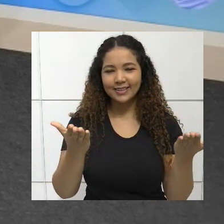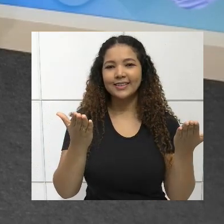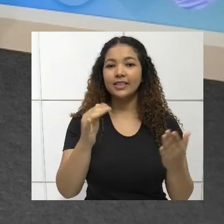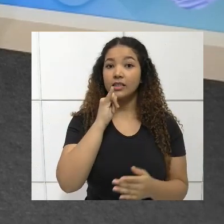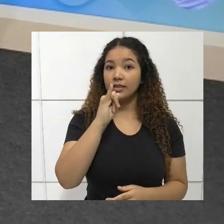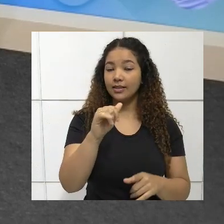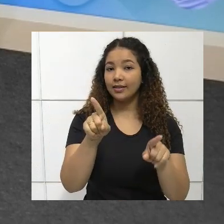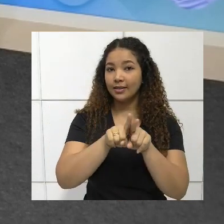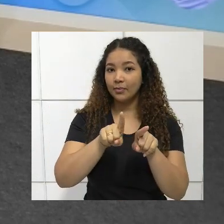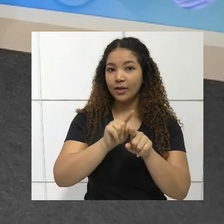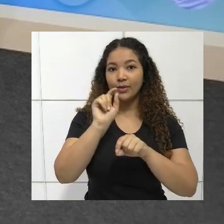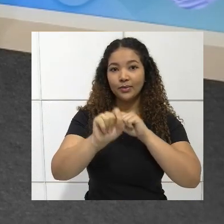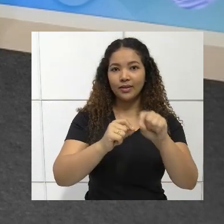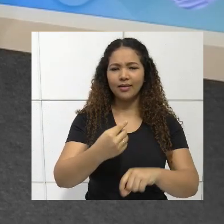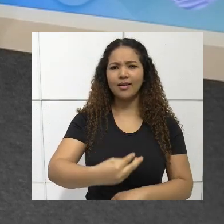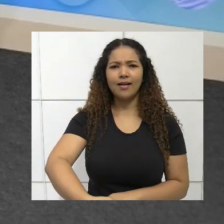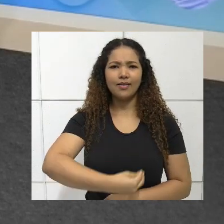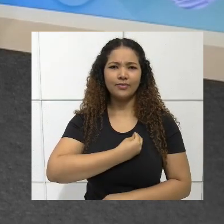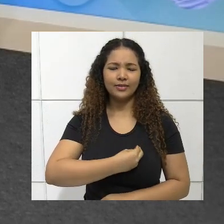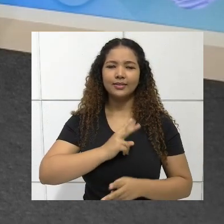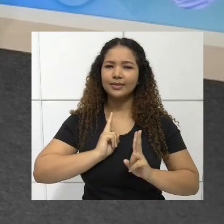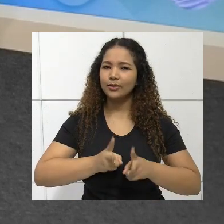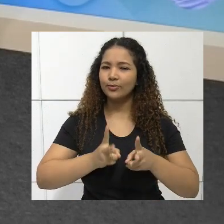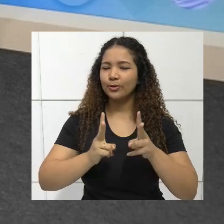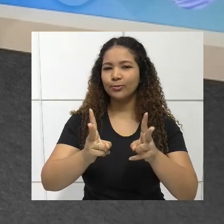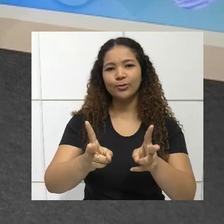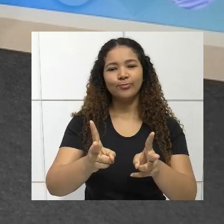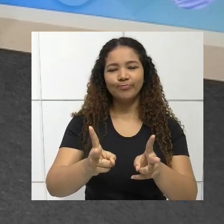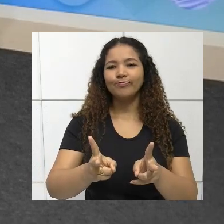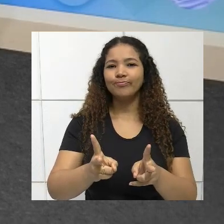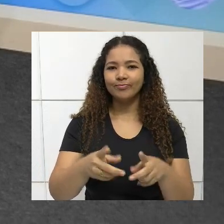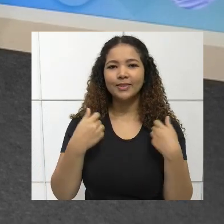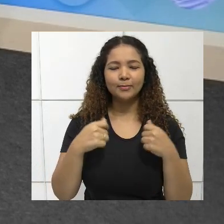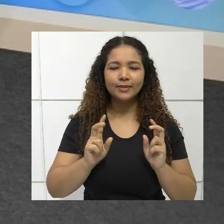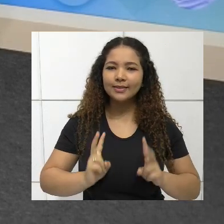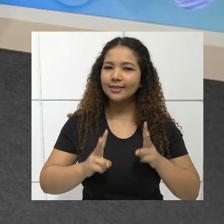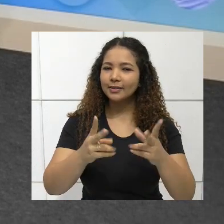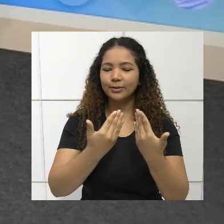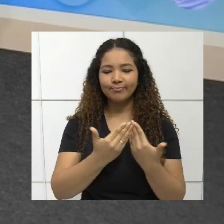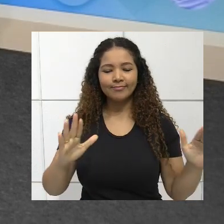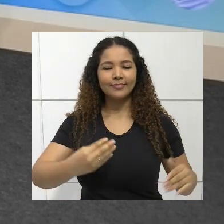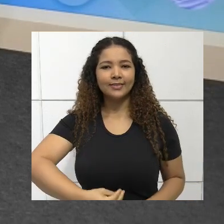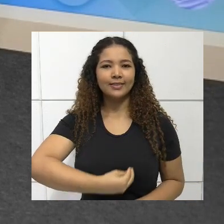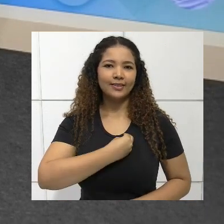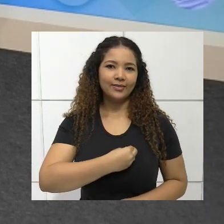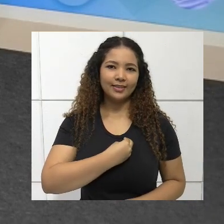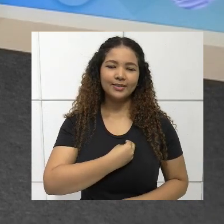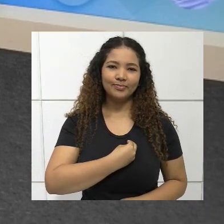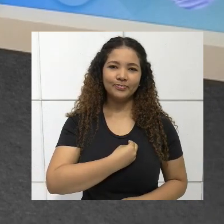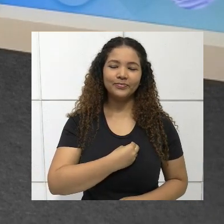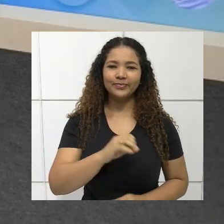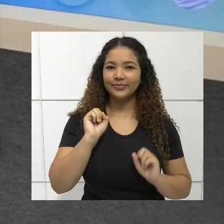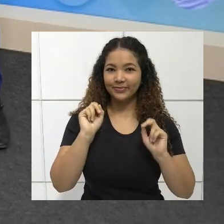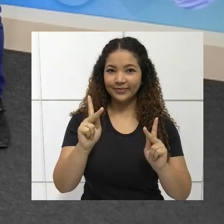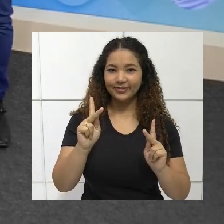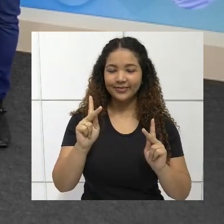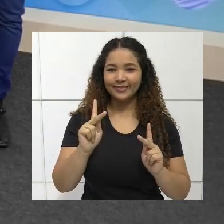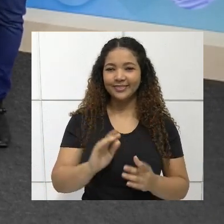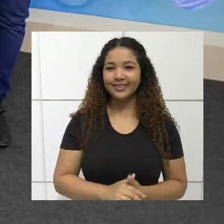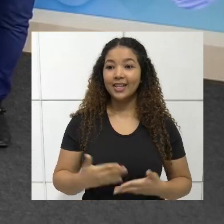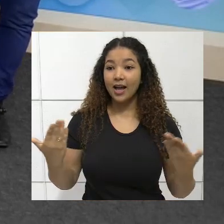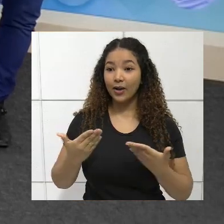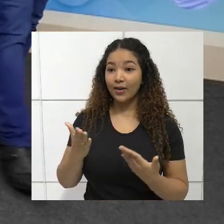dizer que a vida, ela continua sempre. Dei passagem sempre para a vida, na sua vida. Tá ok? Ayane